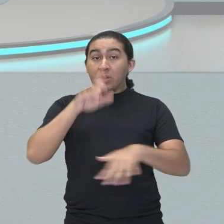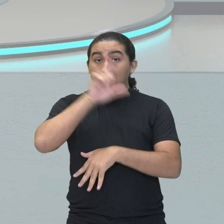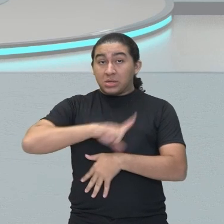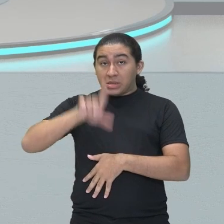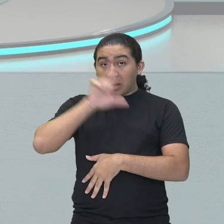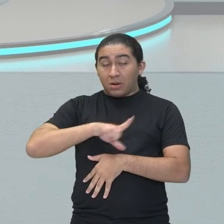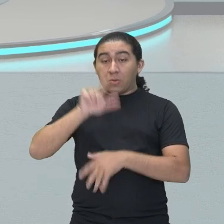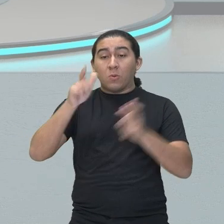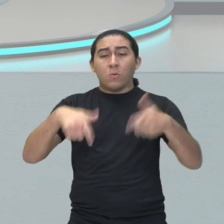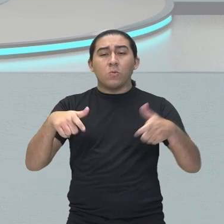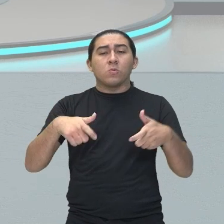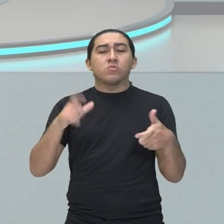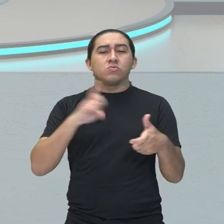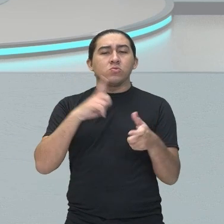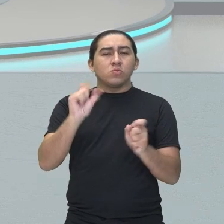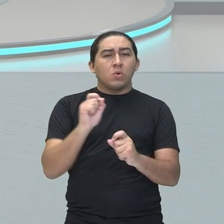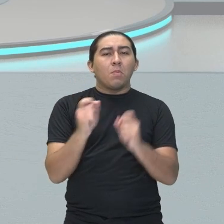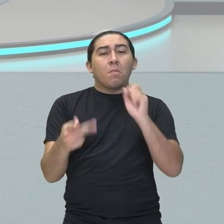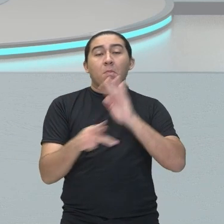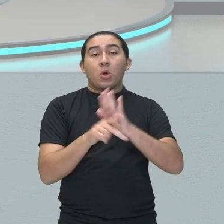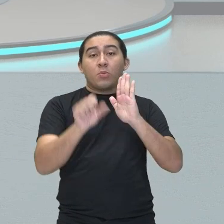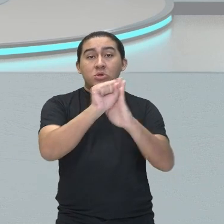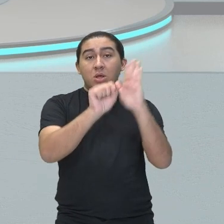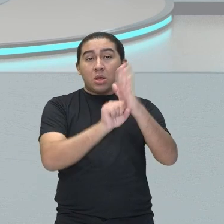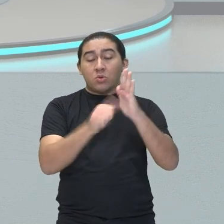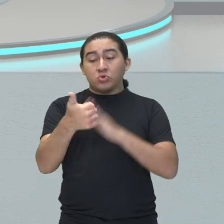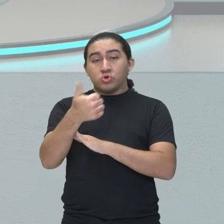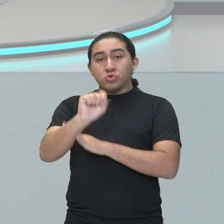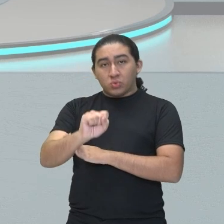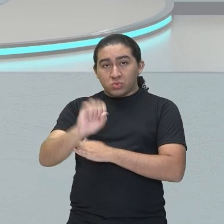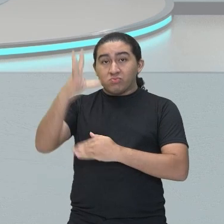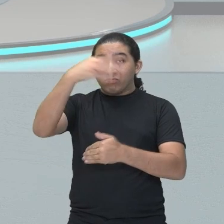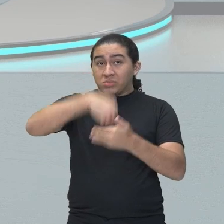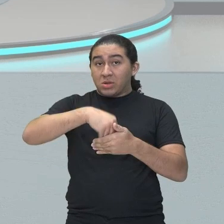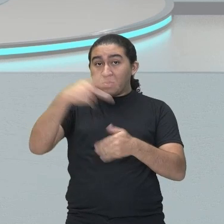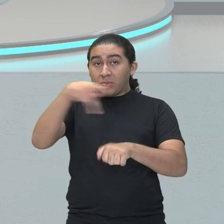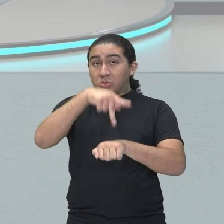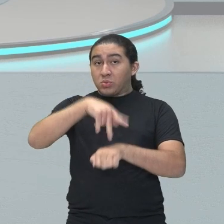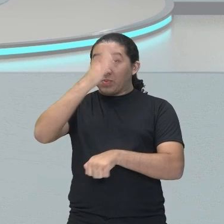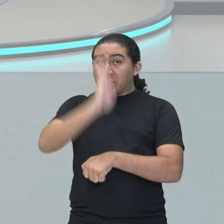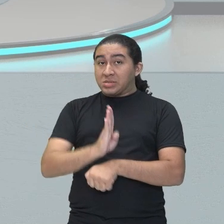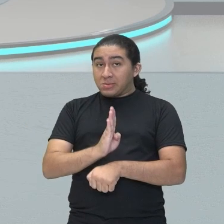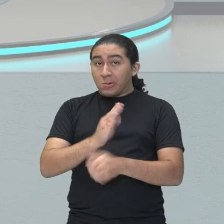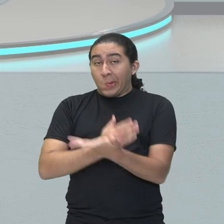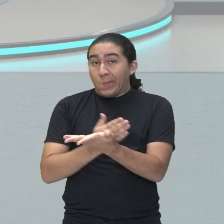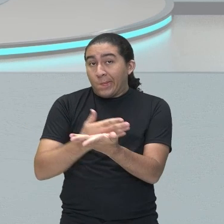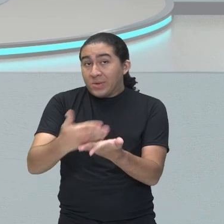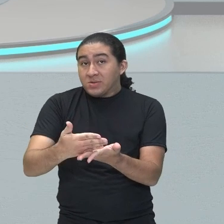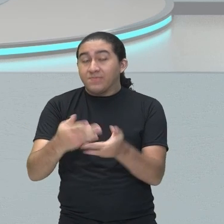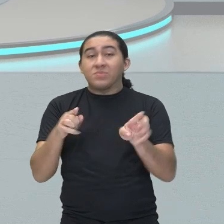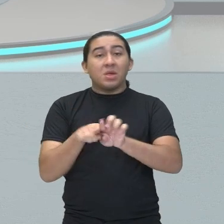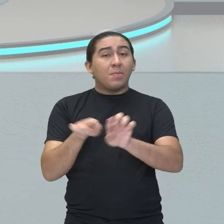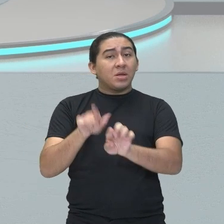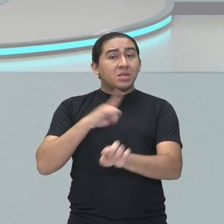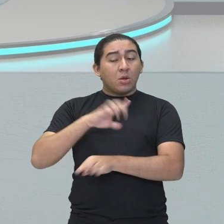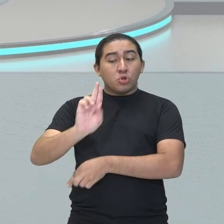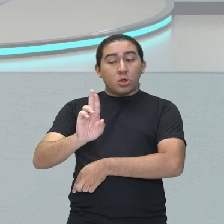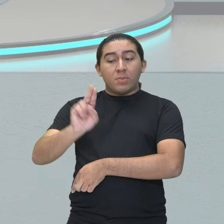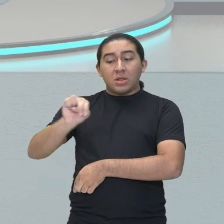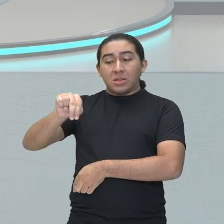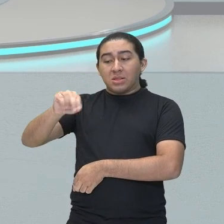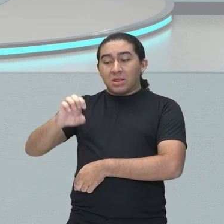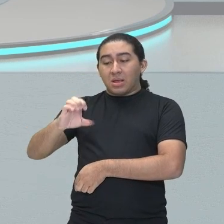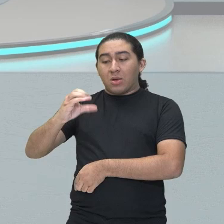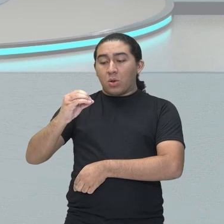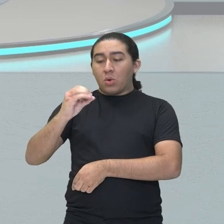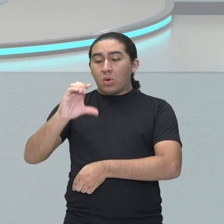literário que floresceu no século XVIII no Brasil. Também conhecido como neoclassicismo, lembra que nós já